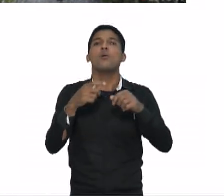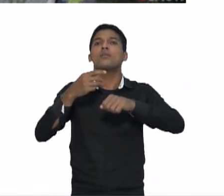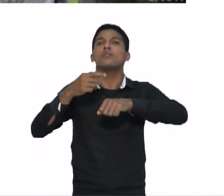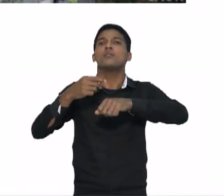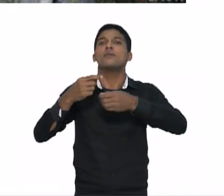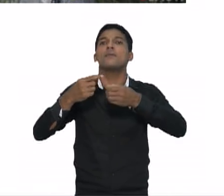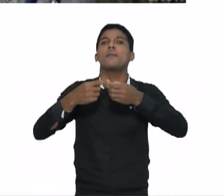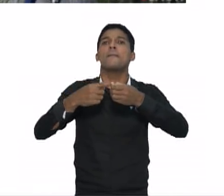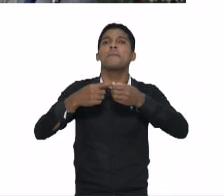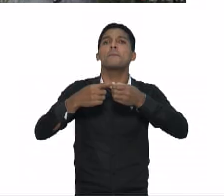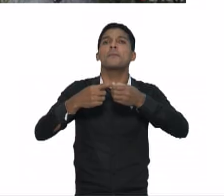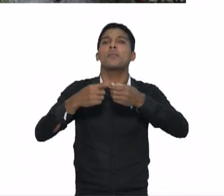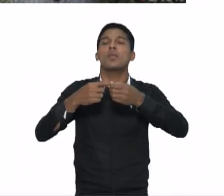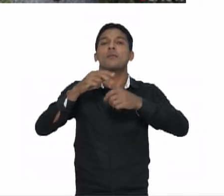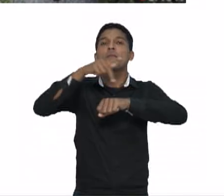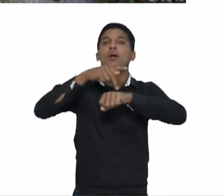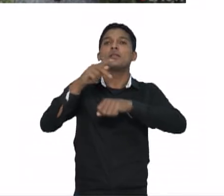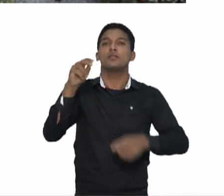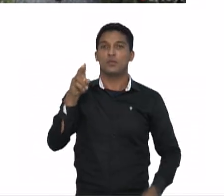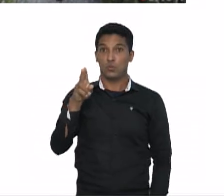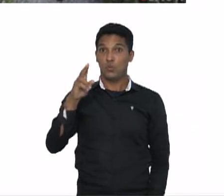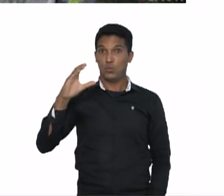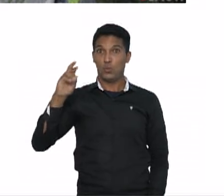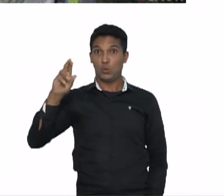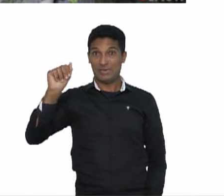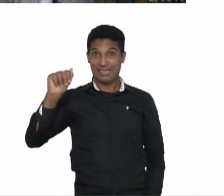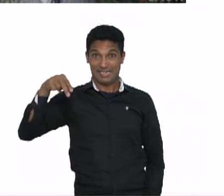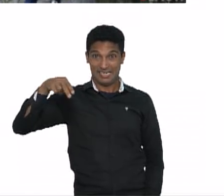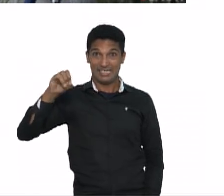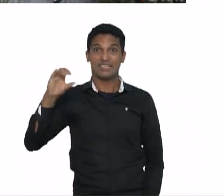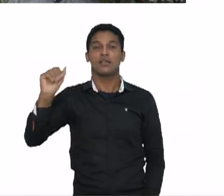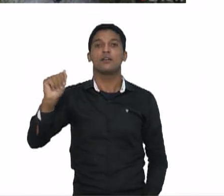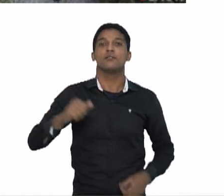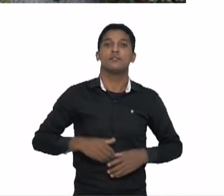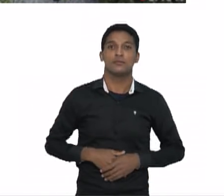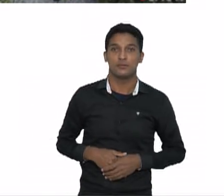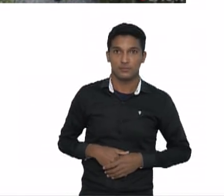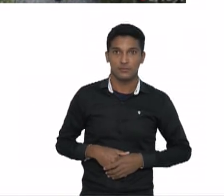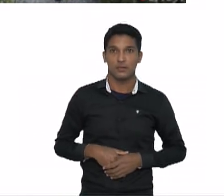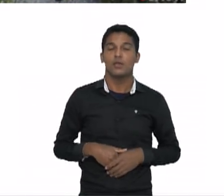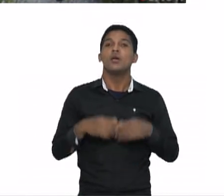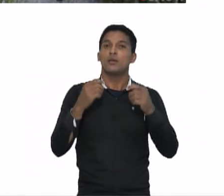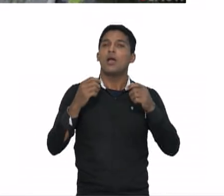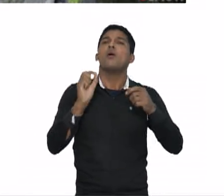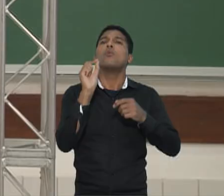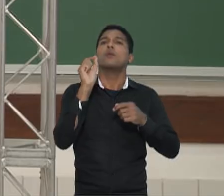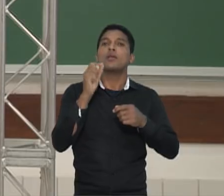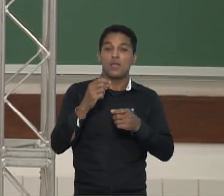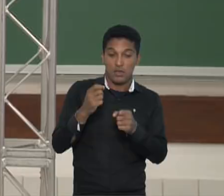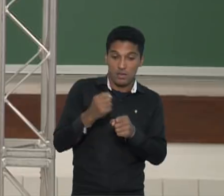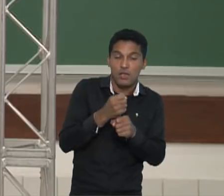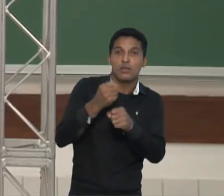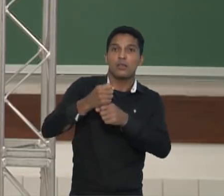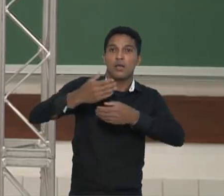podendo ser praticado junto à natureza ou em paredes artificiais.